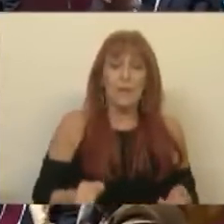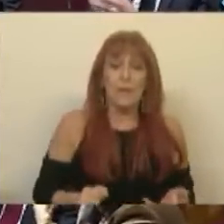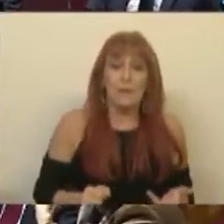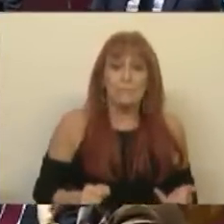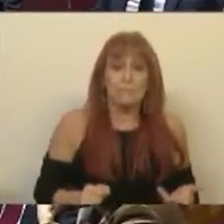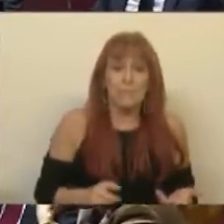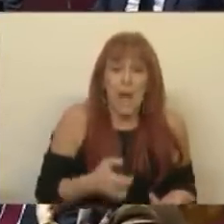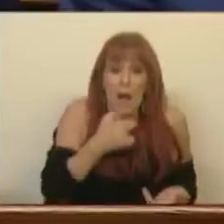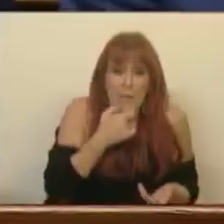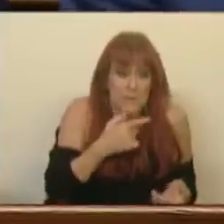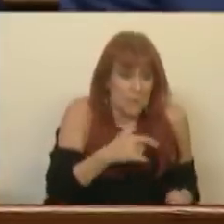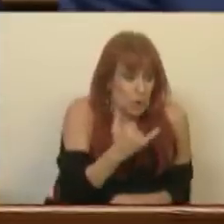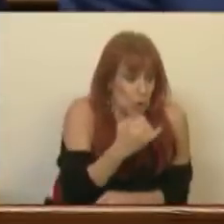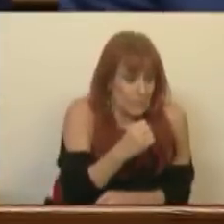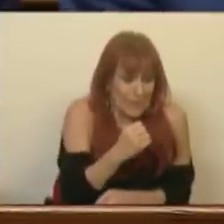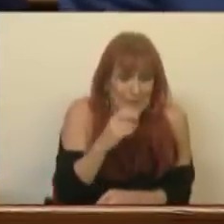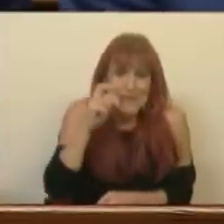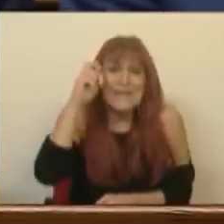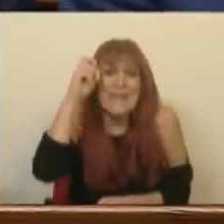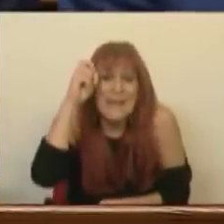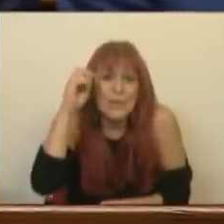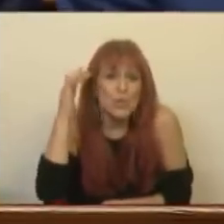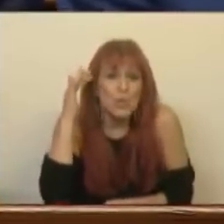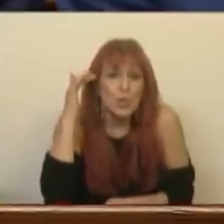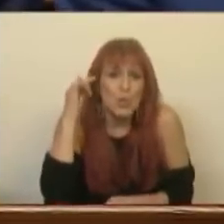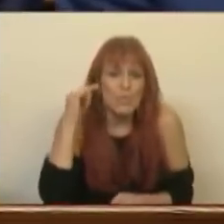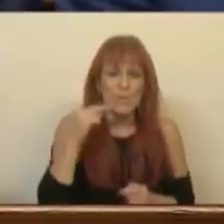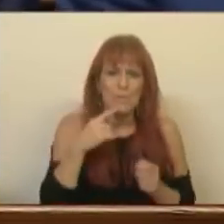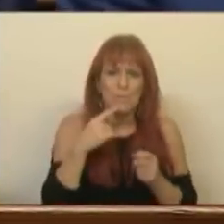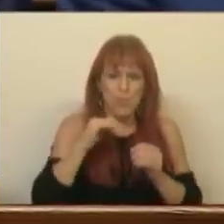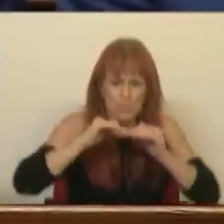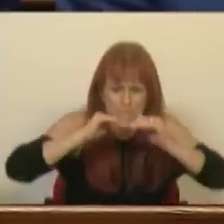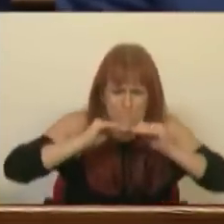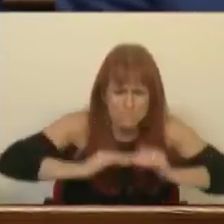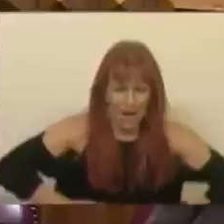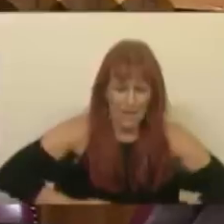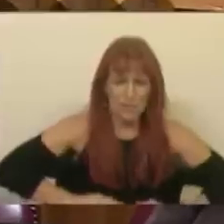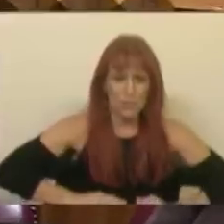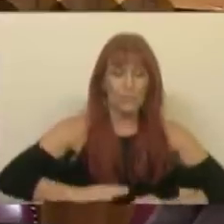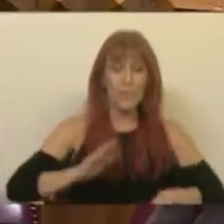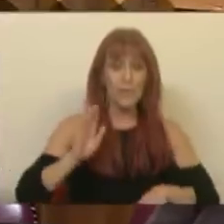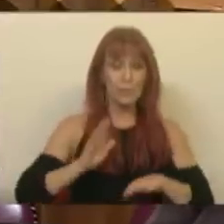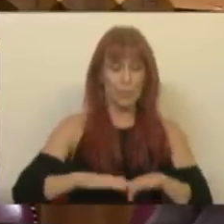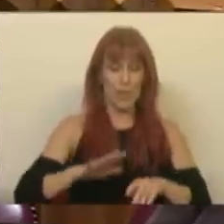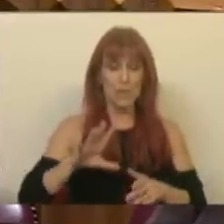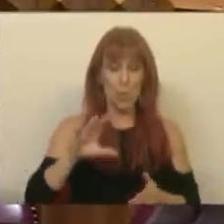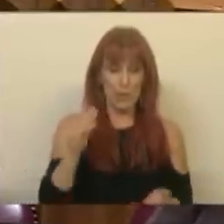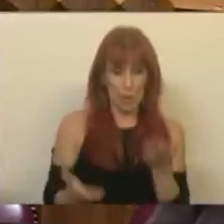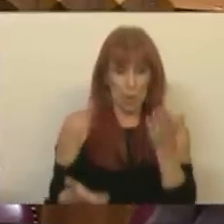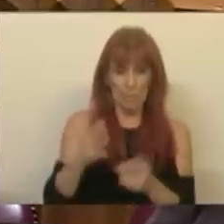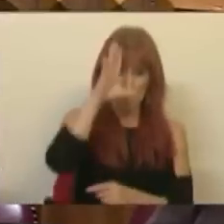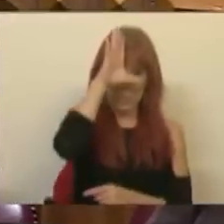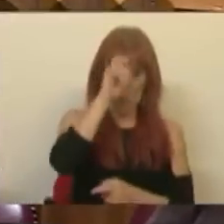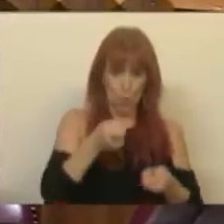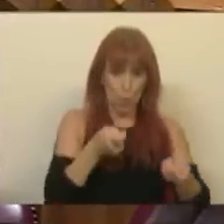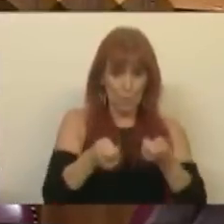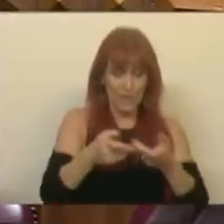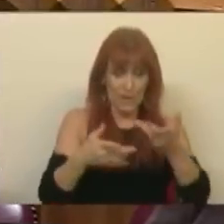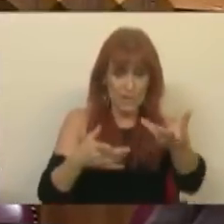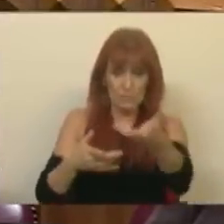sou sou em 2003 o número tinha sido tão baixo por isso quando comparemos a governação